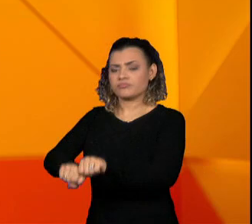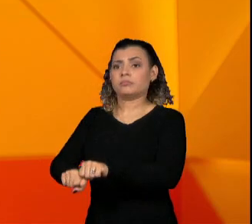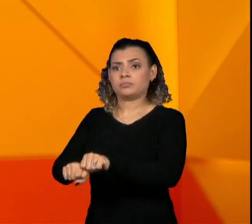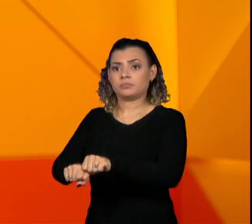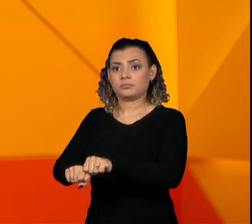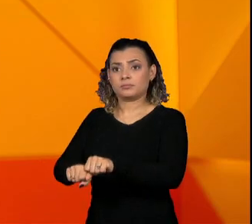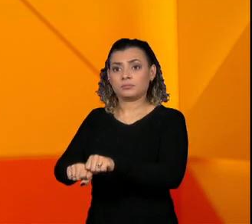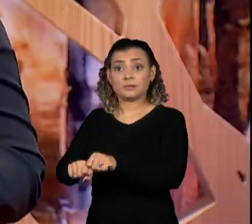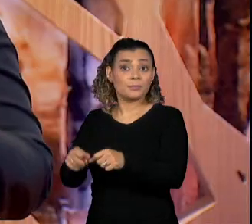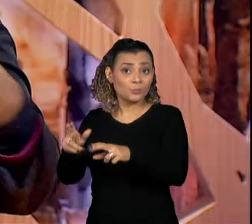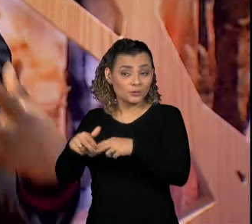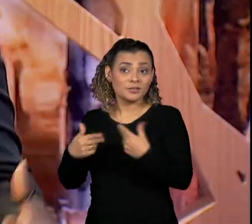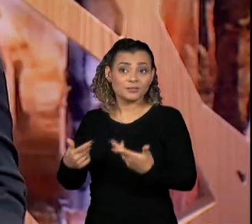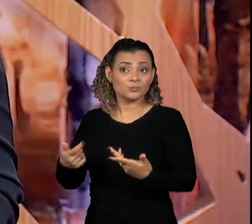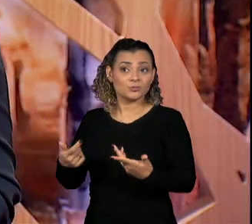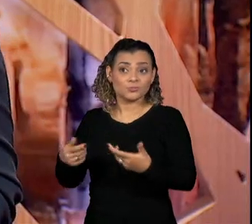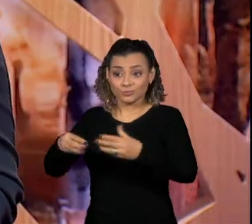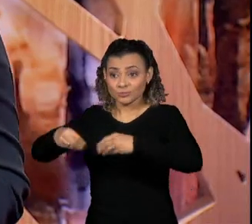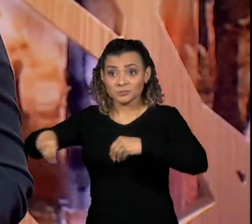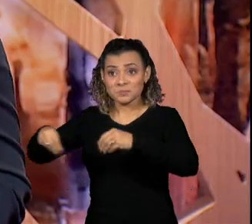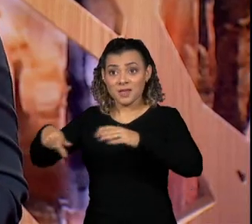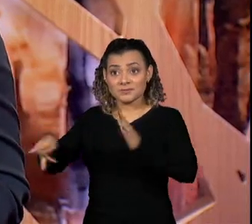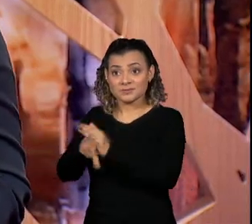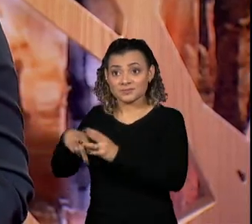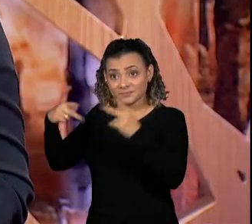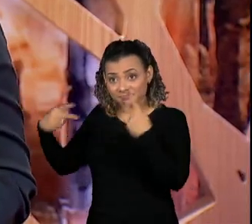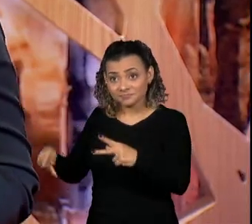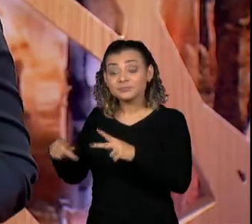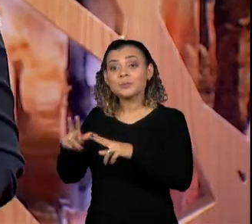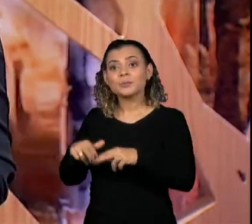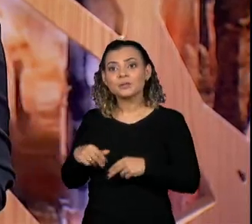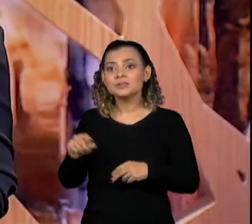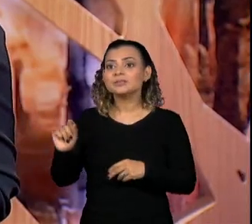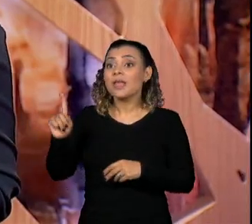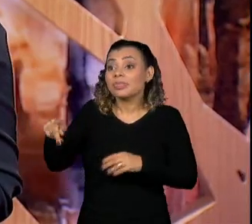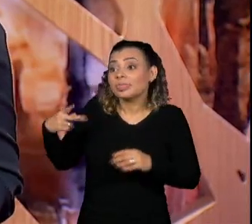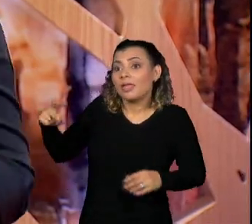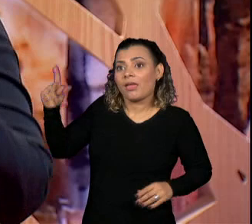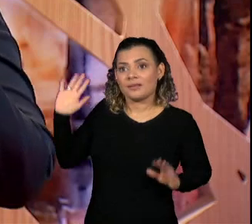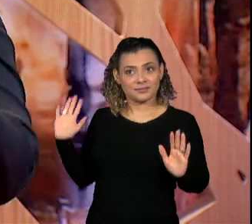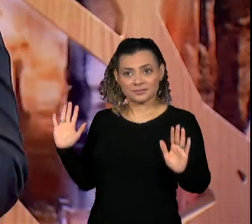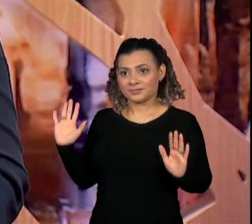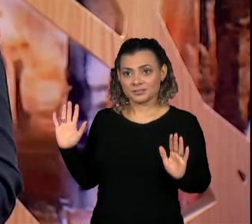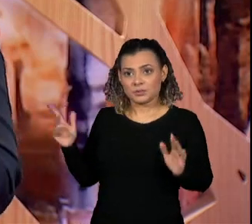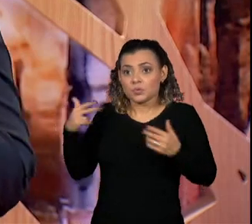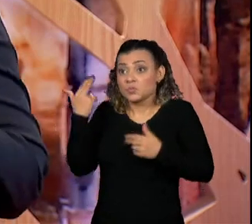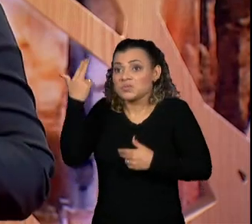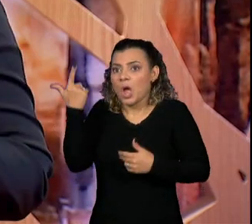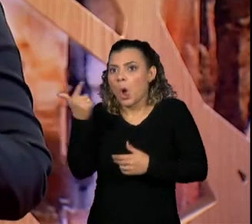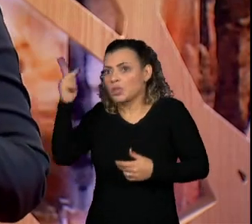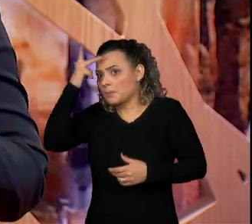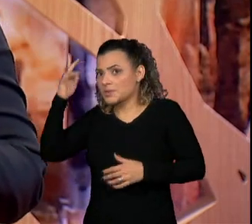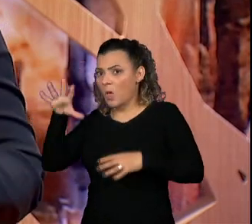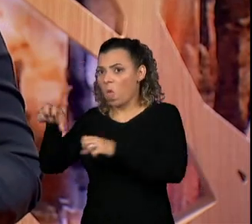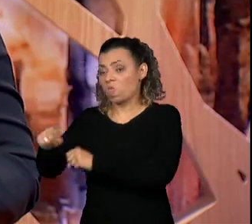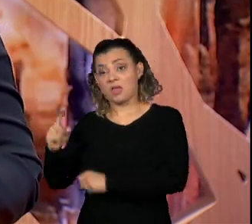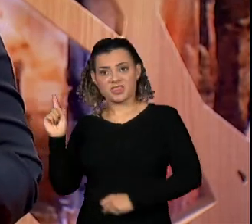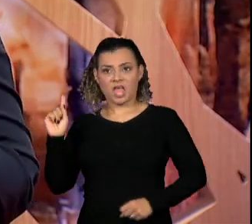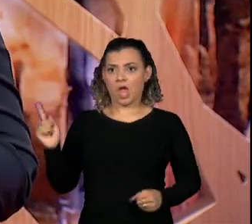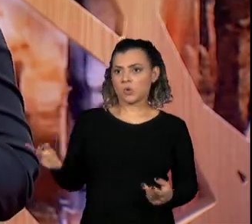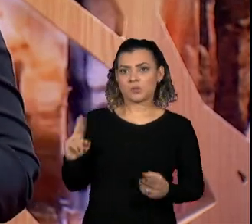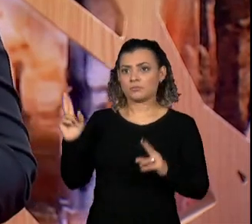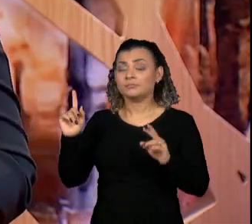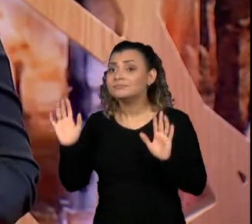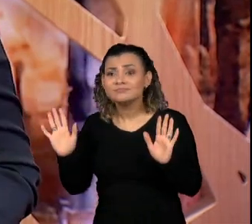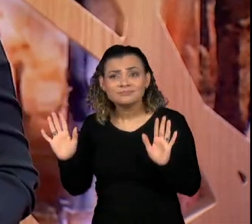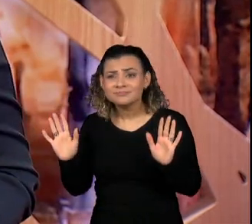integração, você e o seu espaço. Então, para eles, esse espaço é deles. Não tem como outra pessoa chegar e falar, não, porque não está no papel. Mas